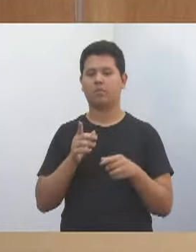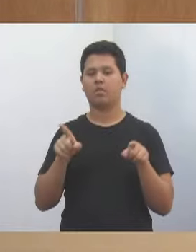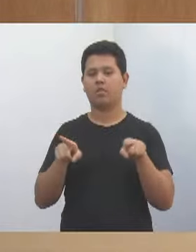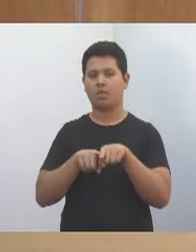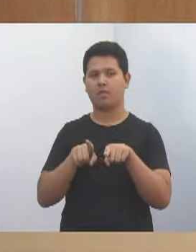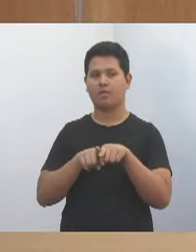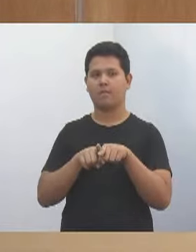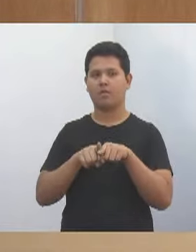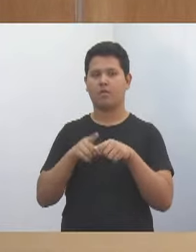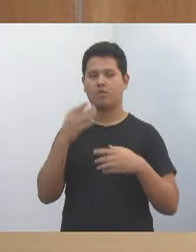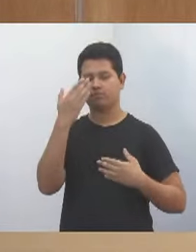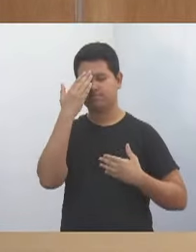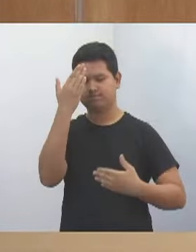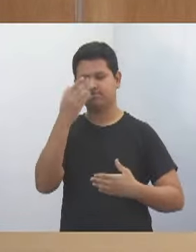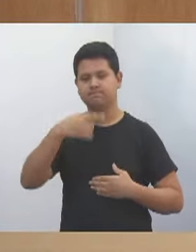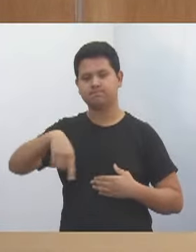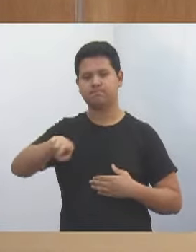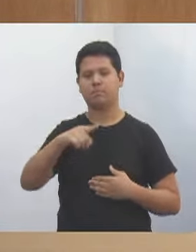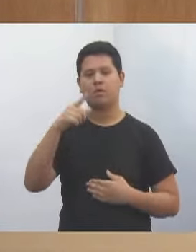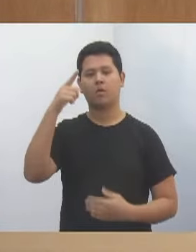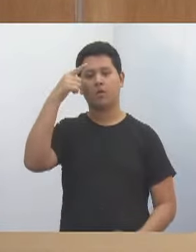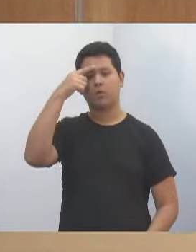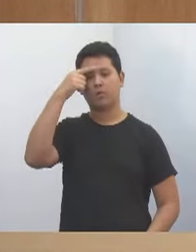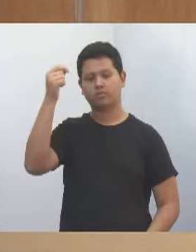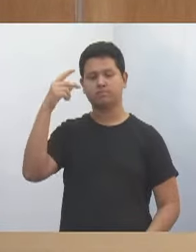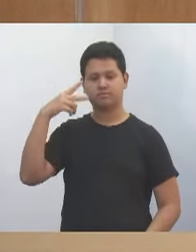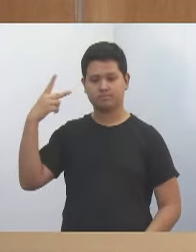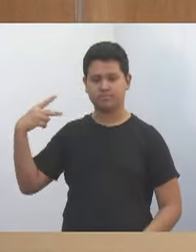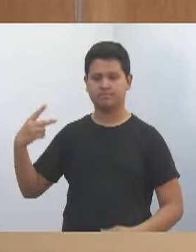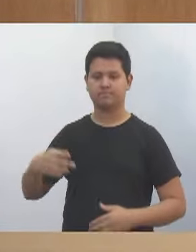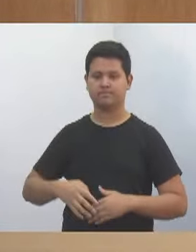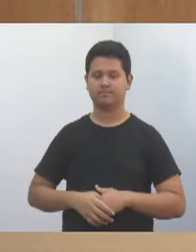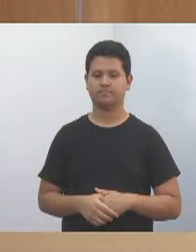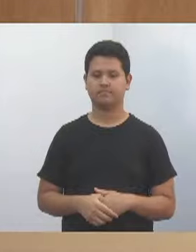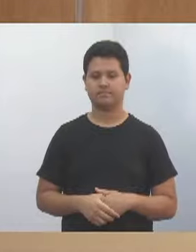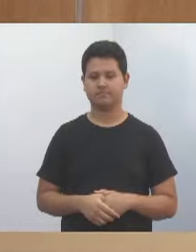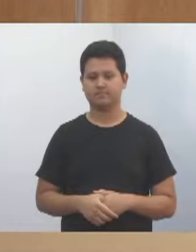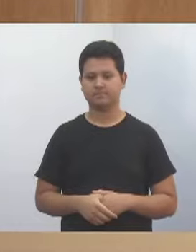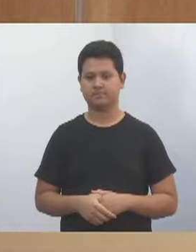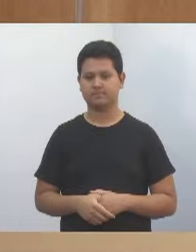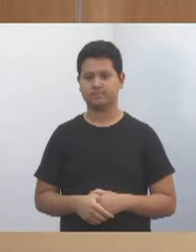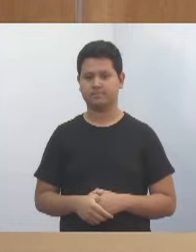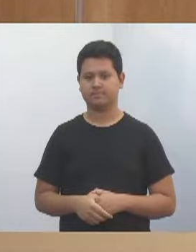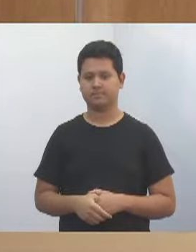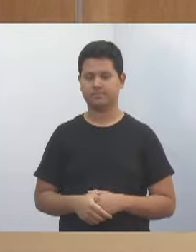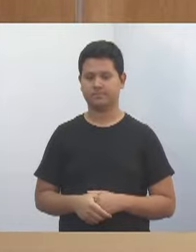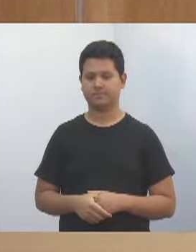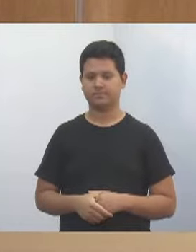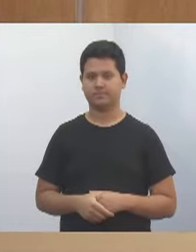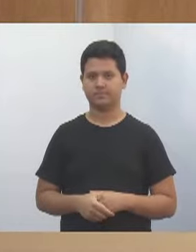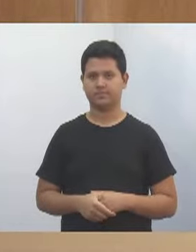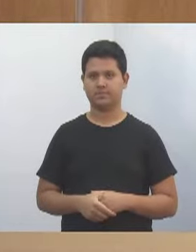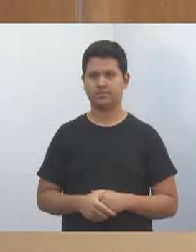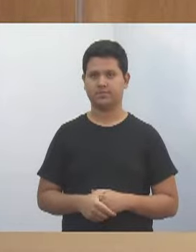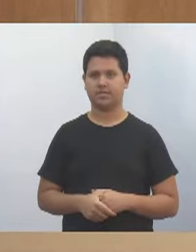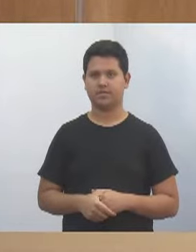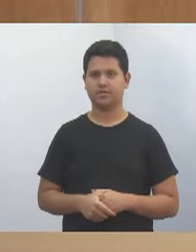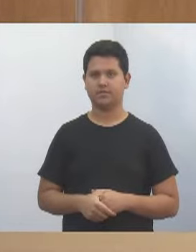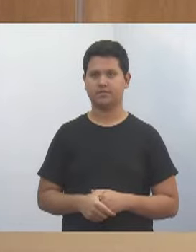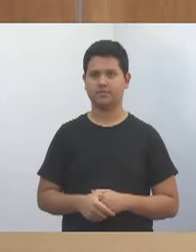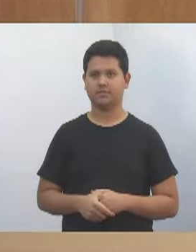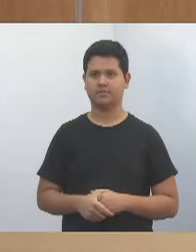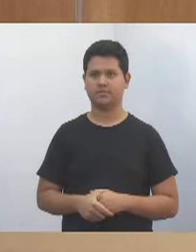nossos agradecimentos. Edgar Sasaki, vereador. Bom, então, a lei em